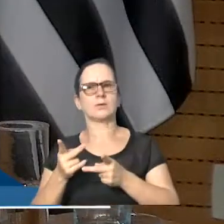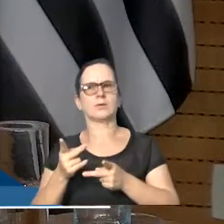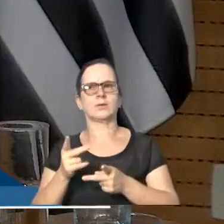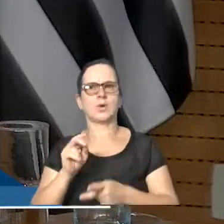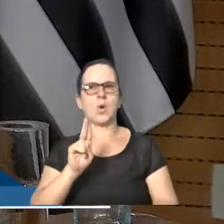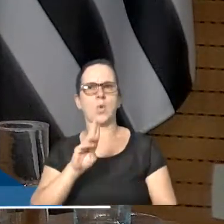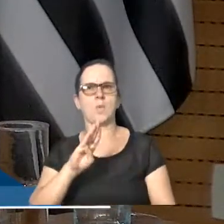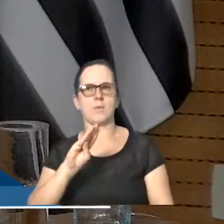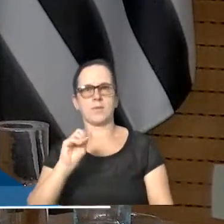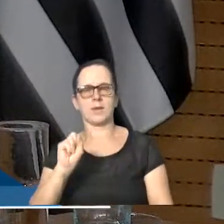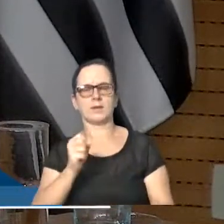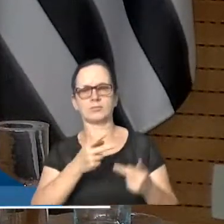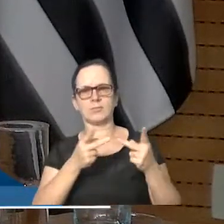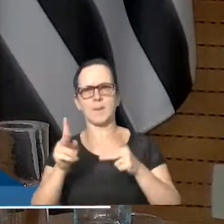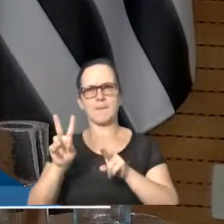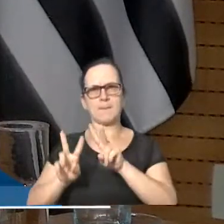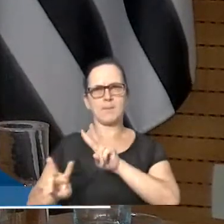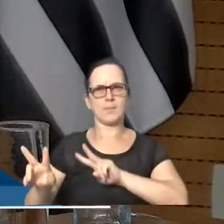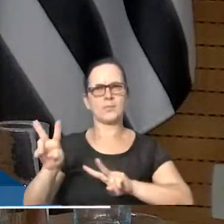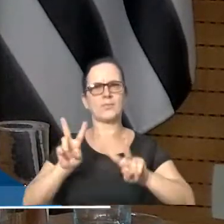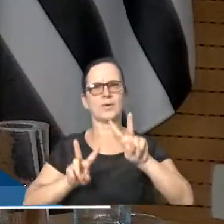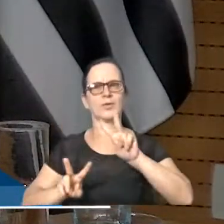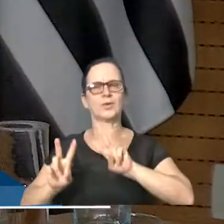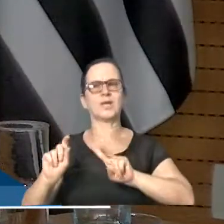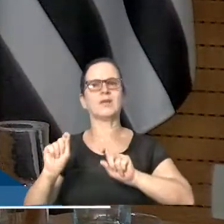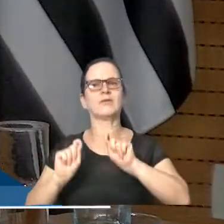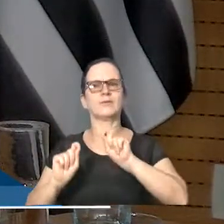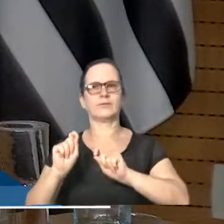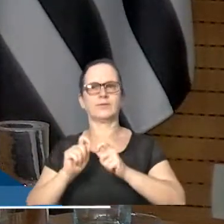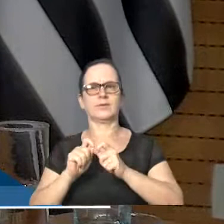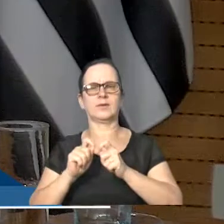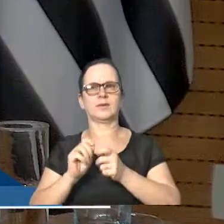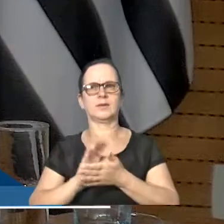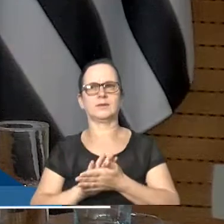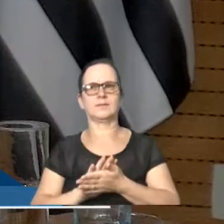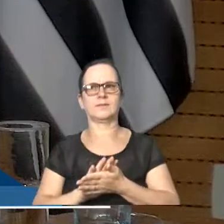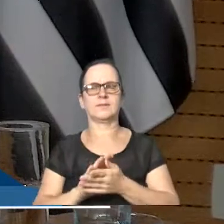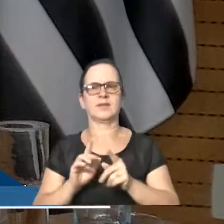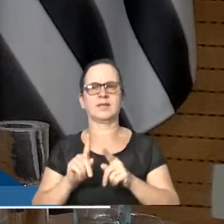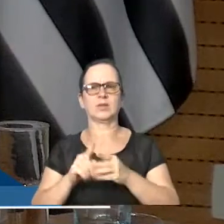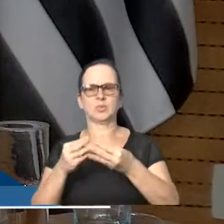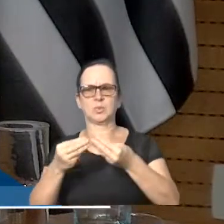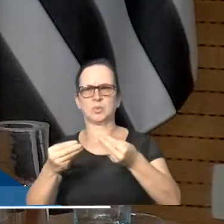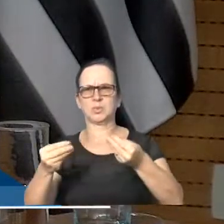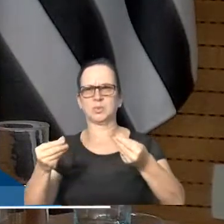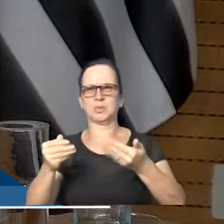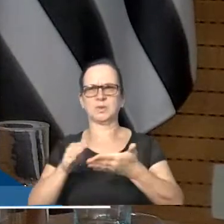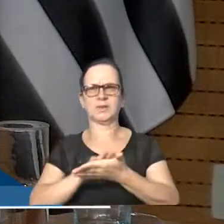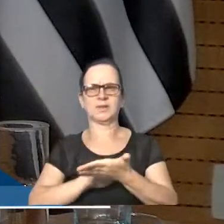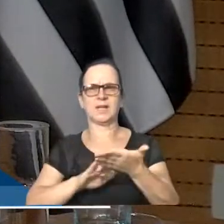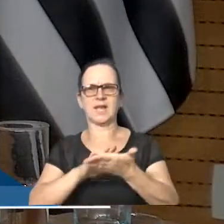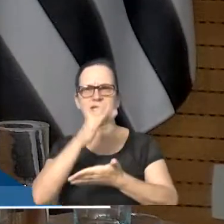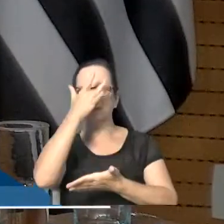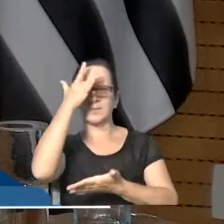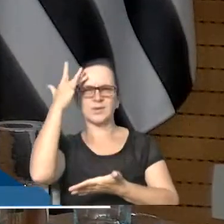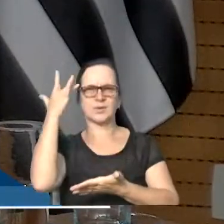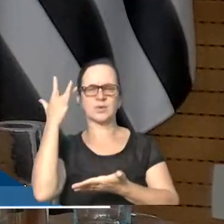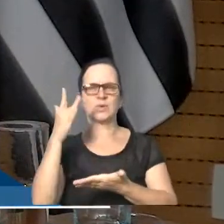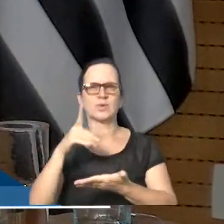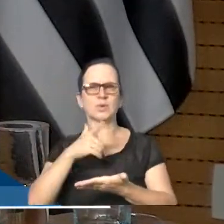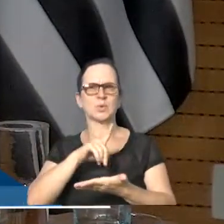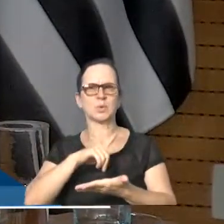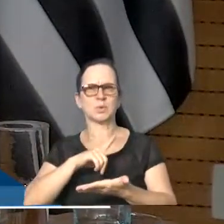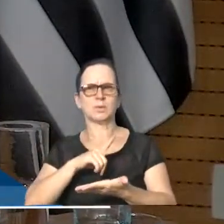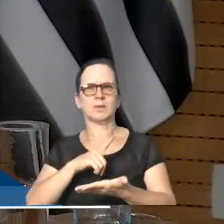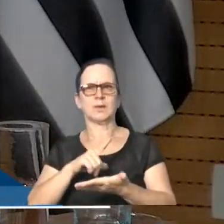senhores olharem o serviço que foi feito lá. Áreas totalmente insalubres. As pessoas não têm... Existem salas